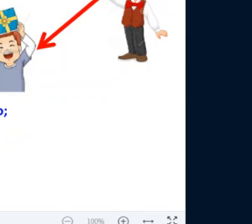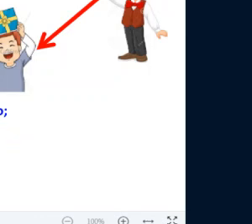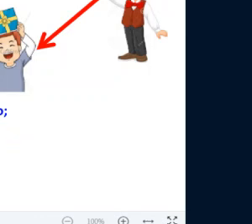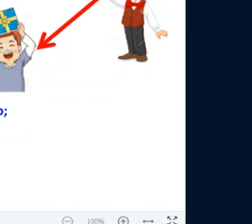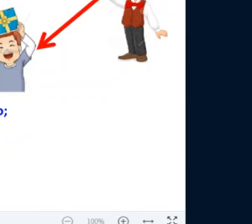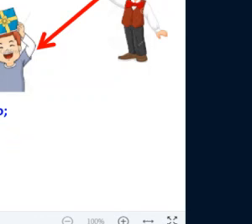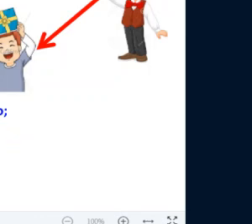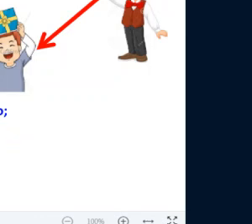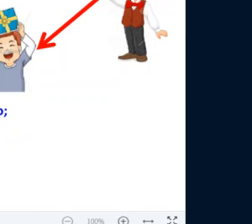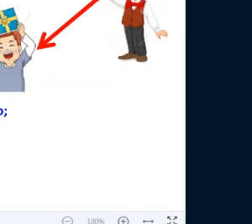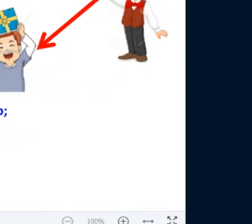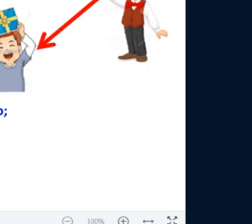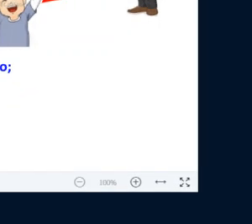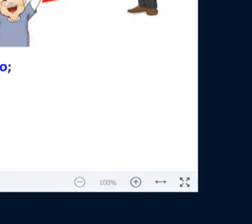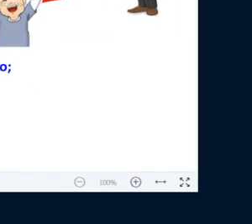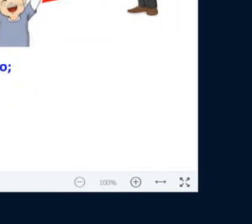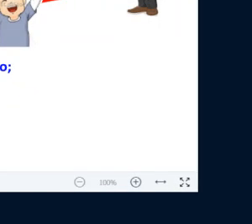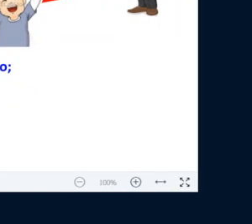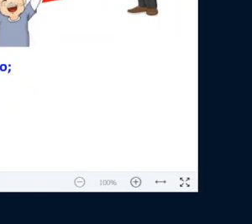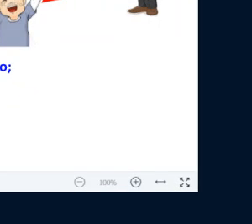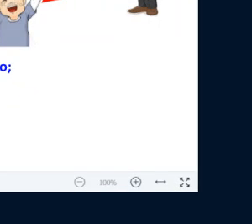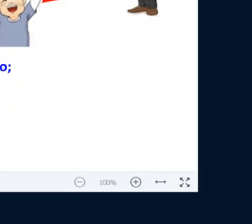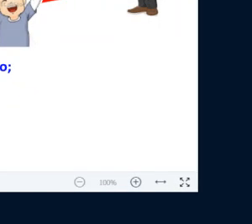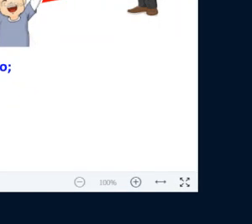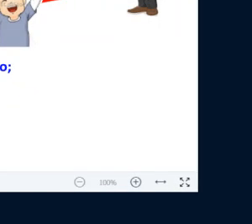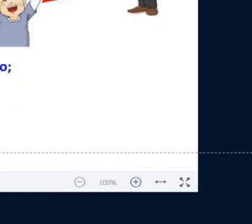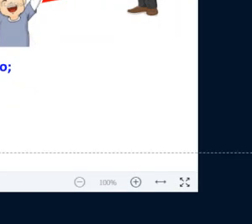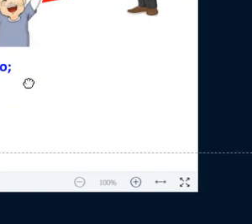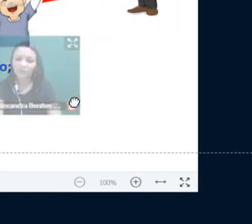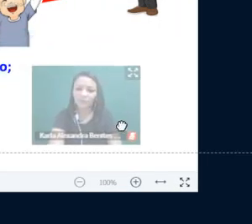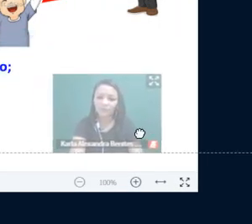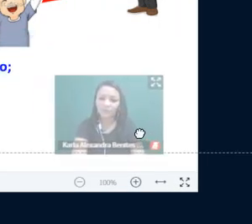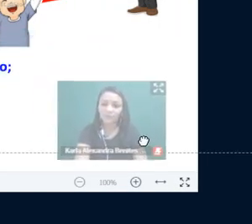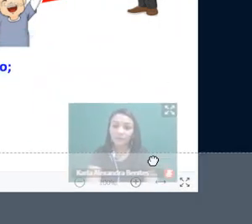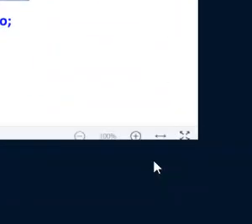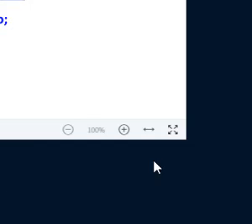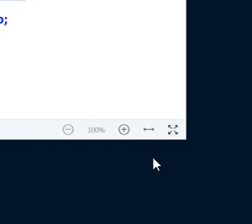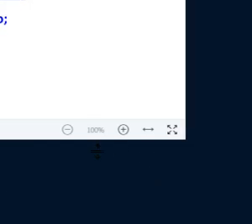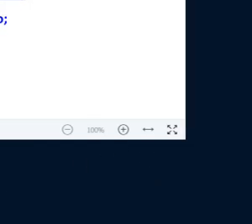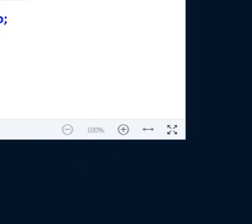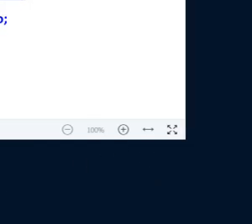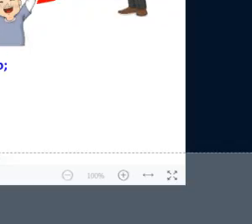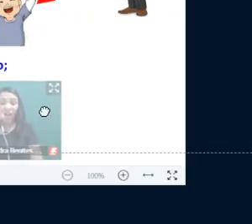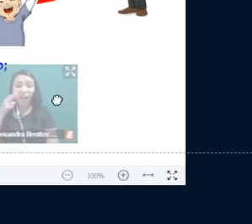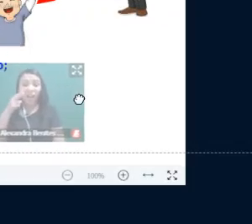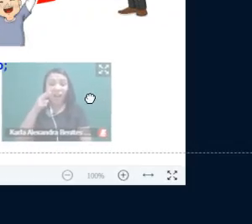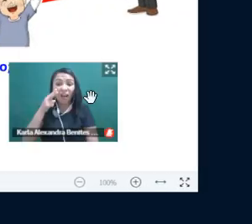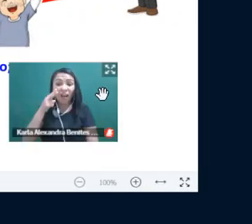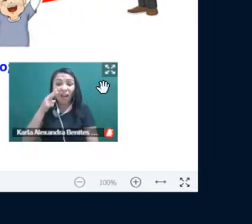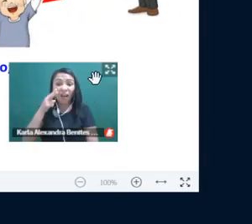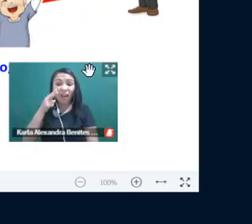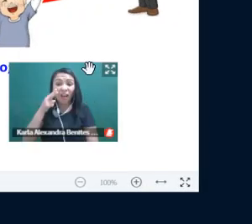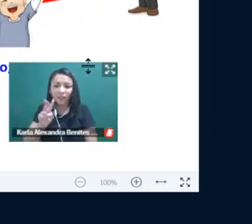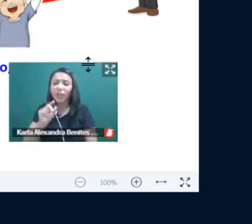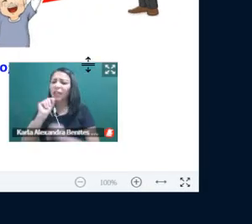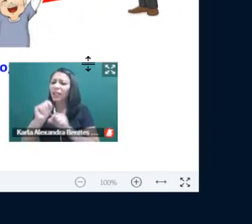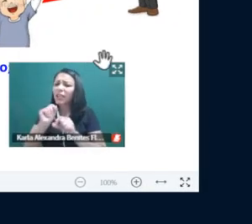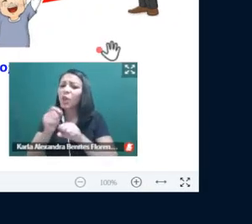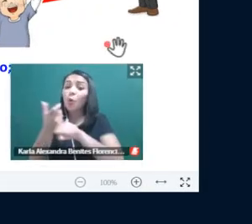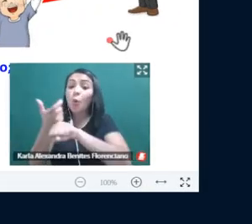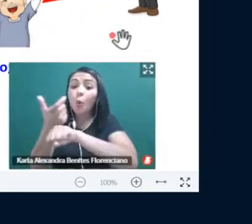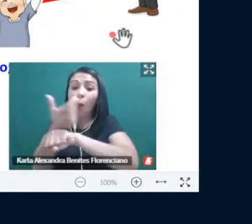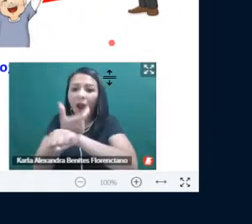Aproveito para tossir. Desculpe. Vocês vejam que o adjetivo,